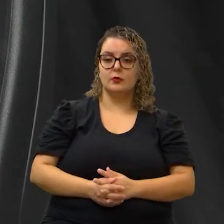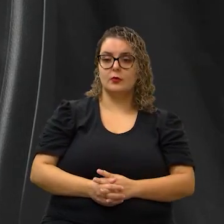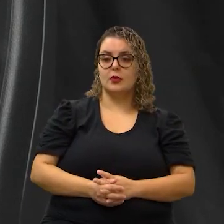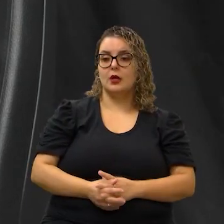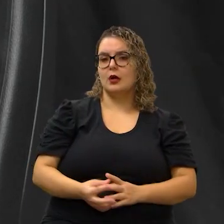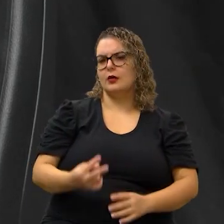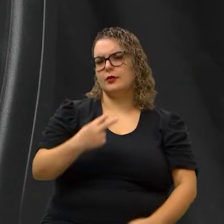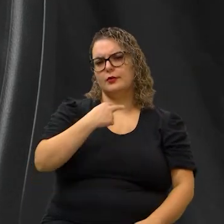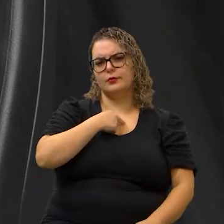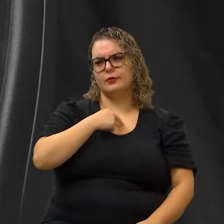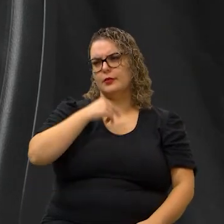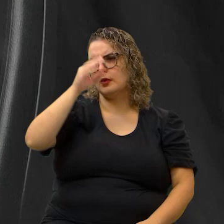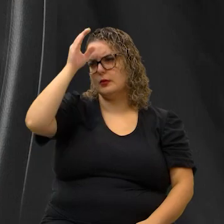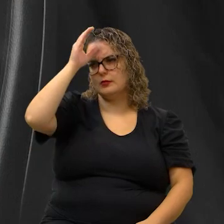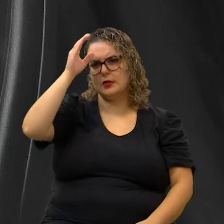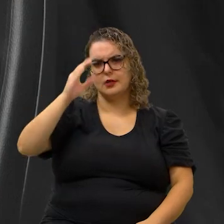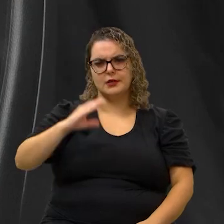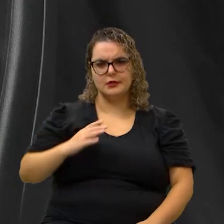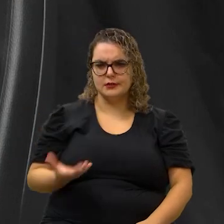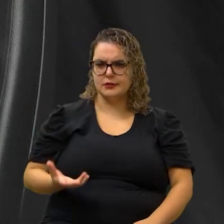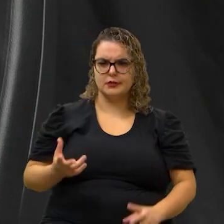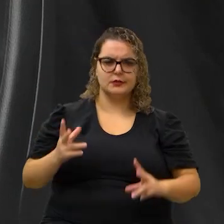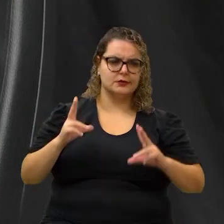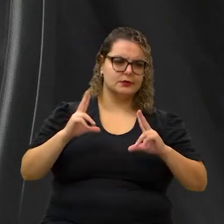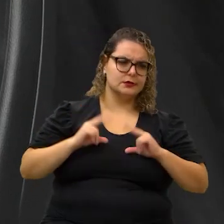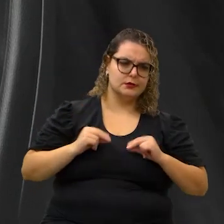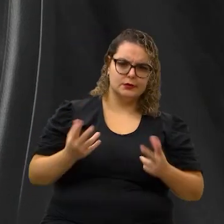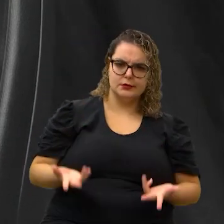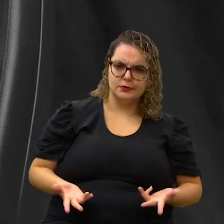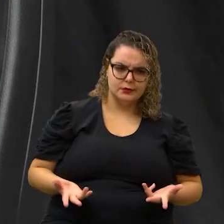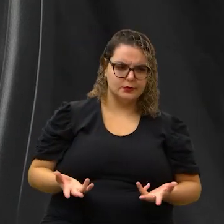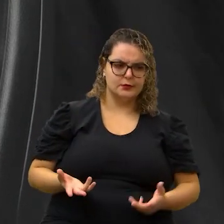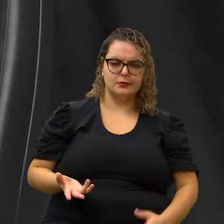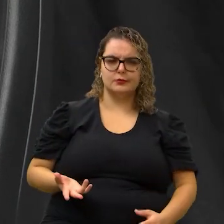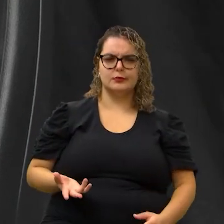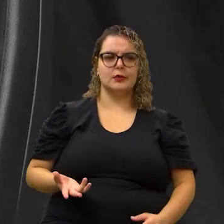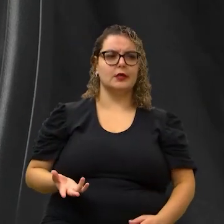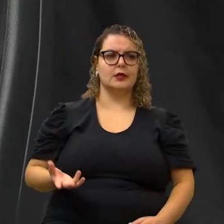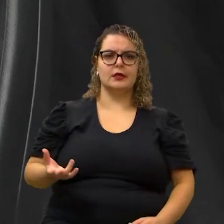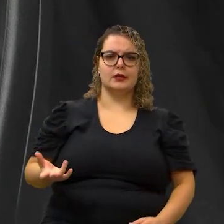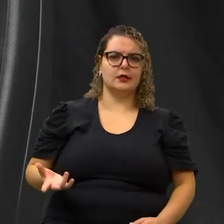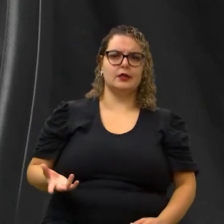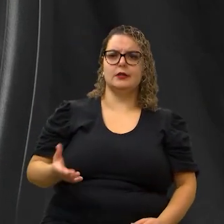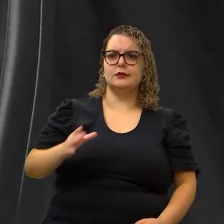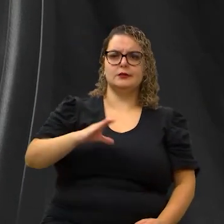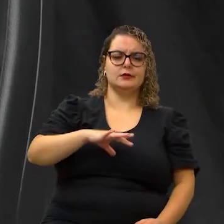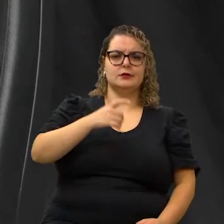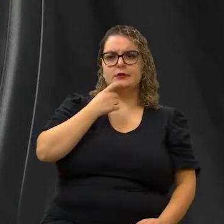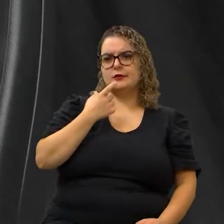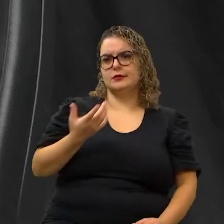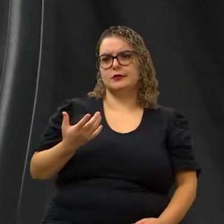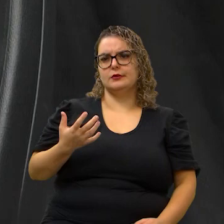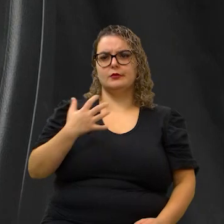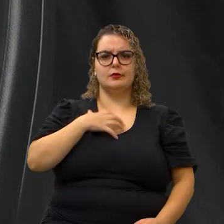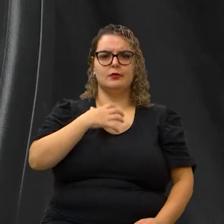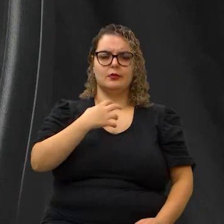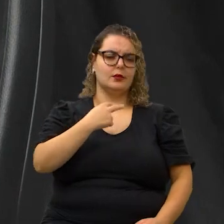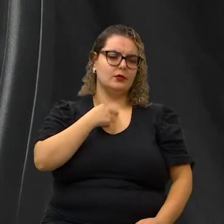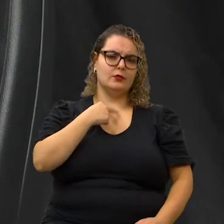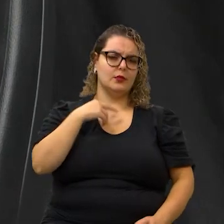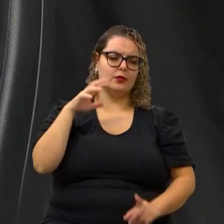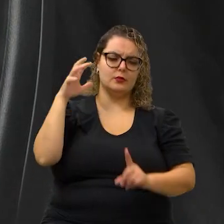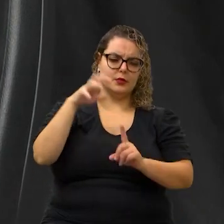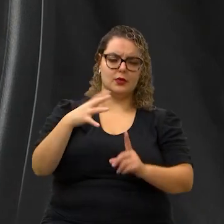recair por uma homenagem de uma cidadã comum da cidade que merece a homenagem e que é uma certa regra na casa de que essas homenagens